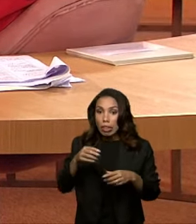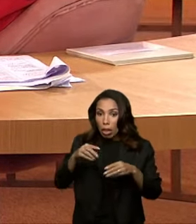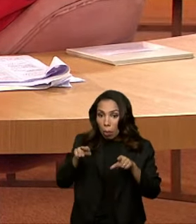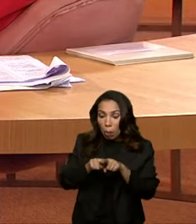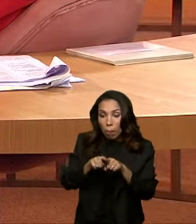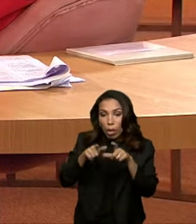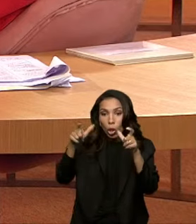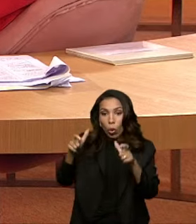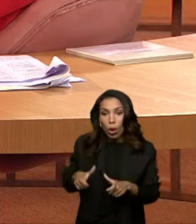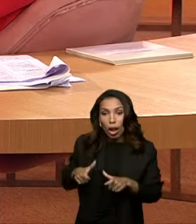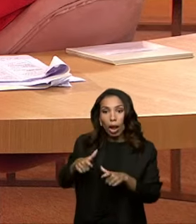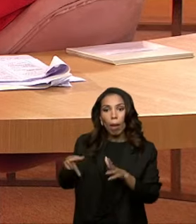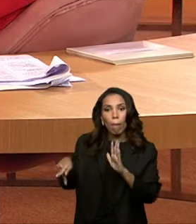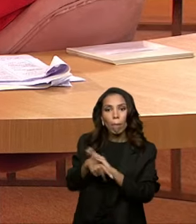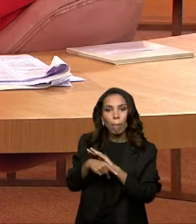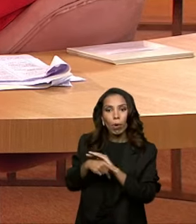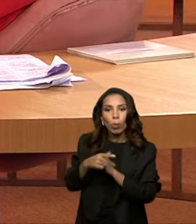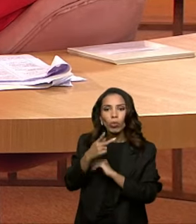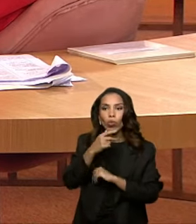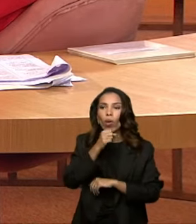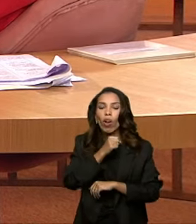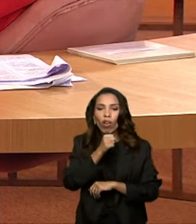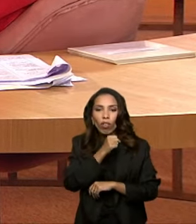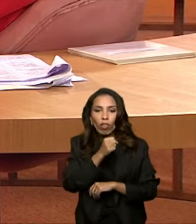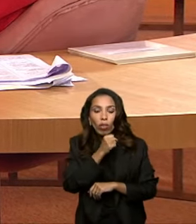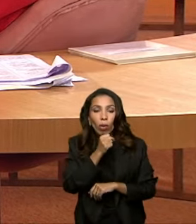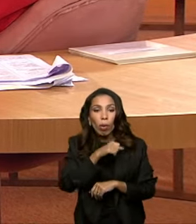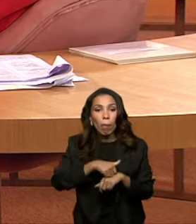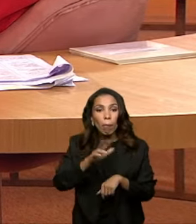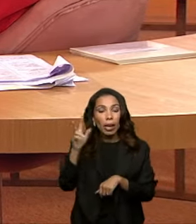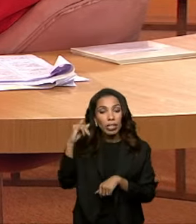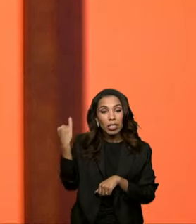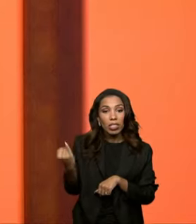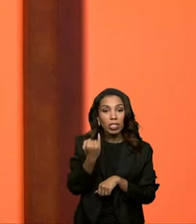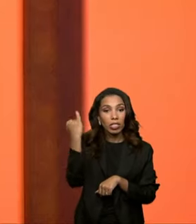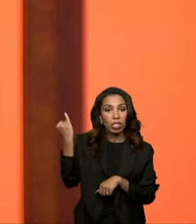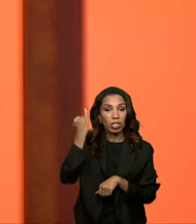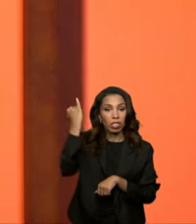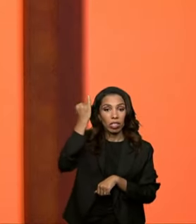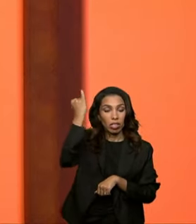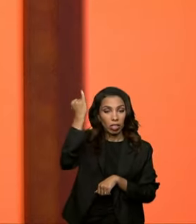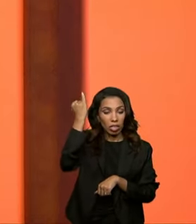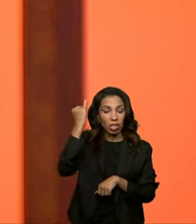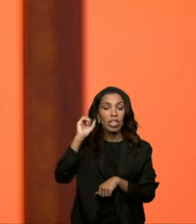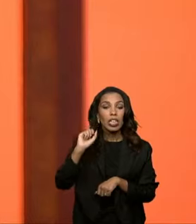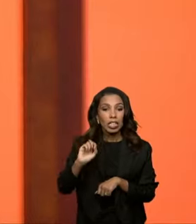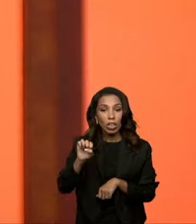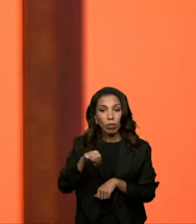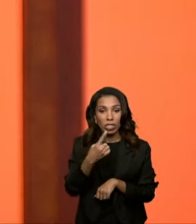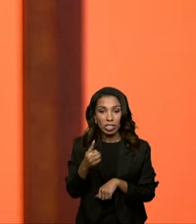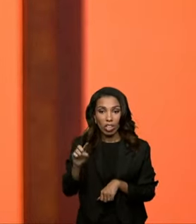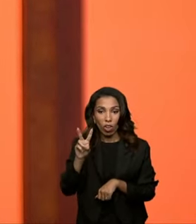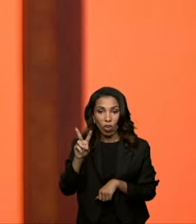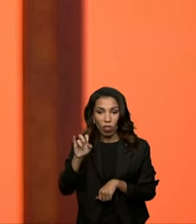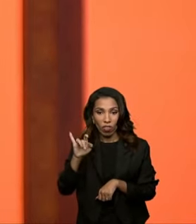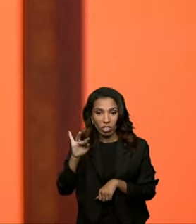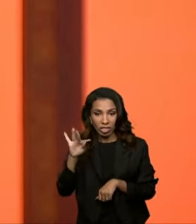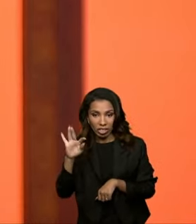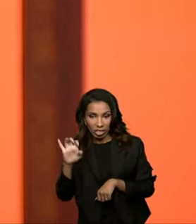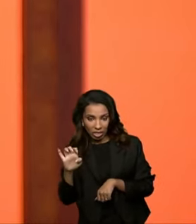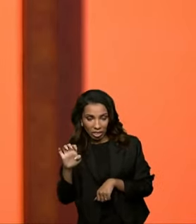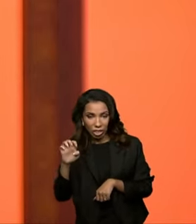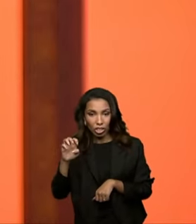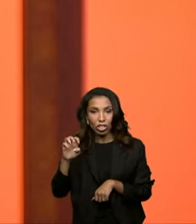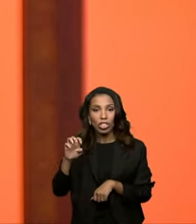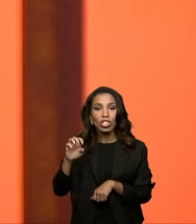foi assim, pô, para mim foi o mais importante da história. Que lindo. E aí, tipo, lá em São Vicente, né? São Vicente Mindelo,